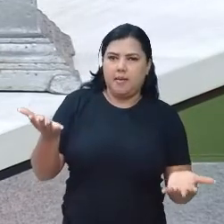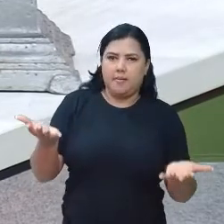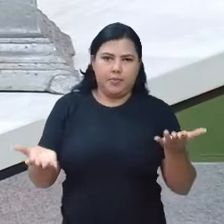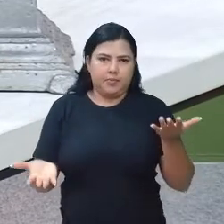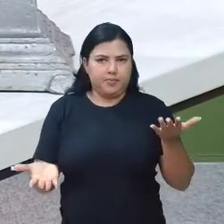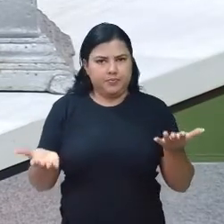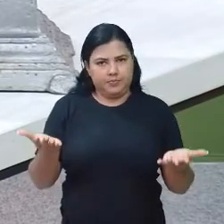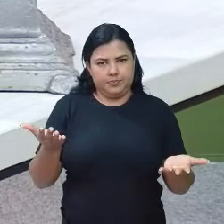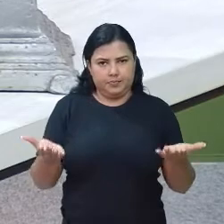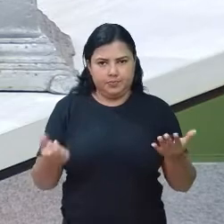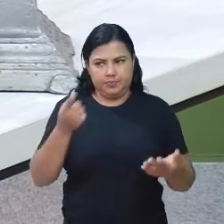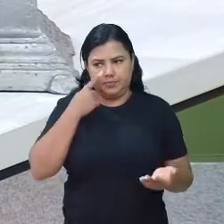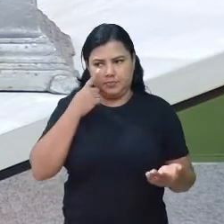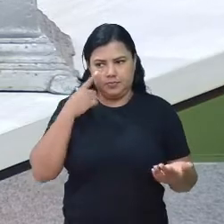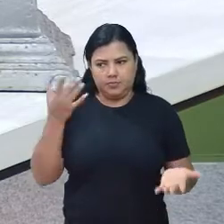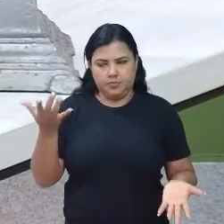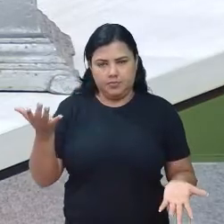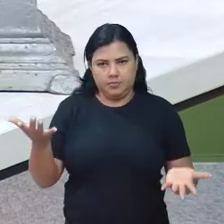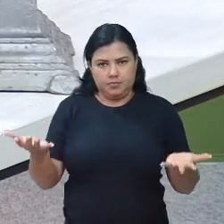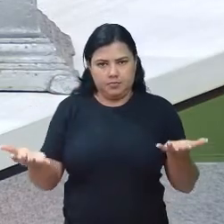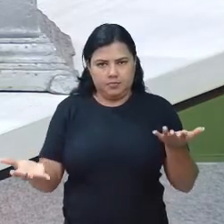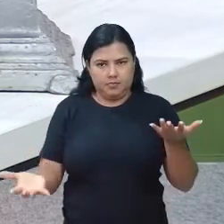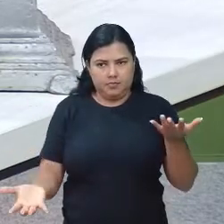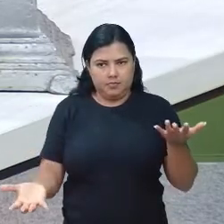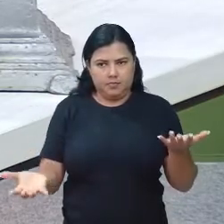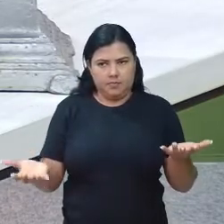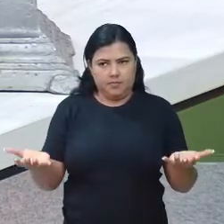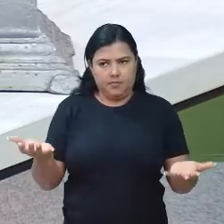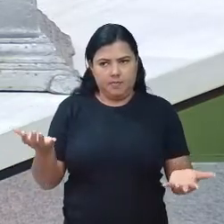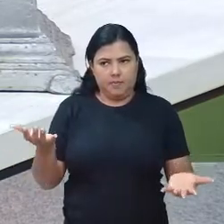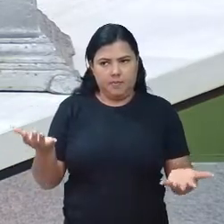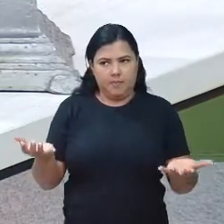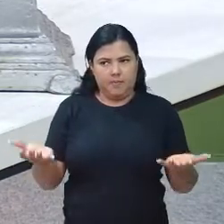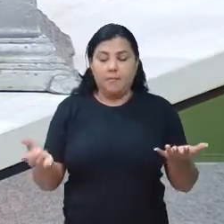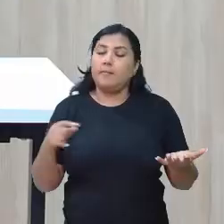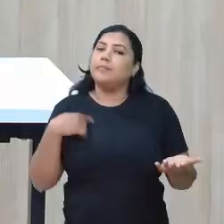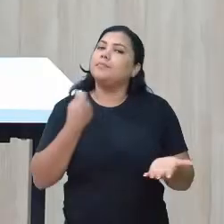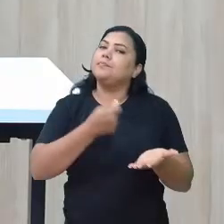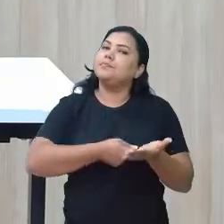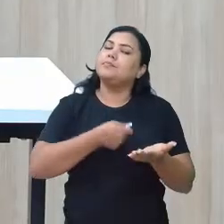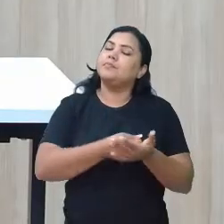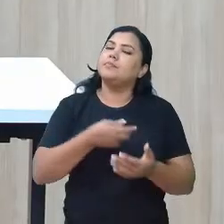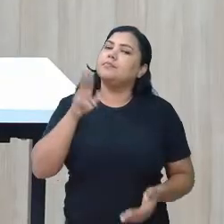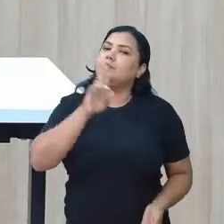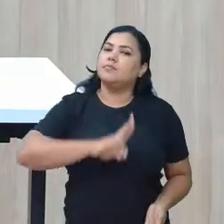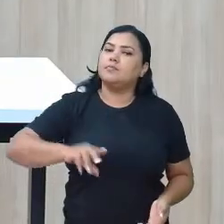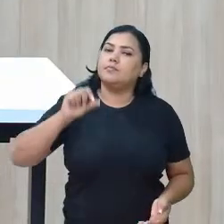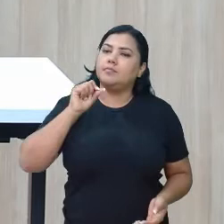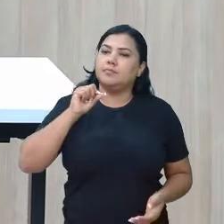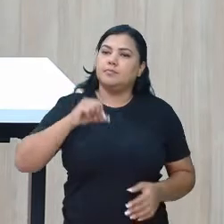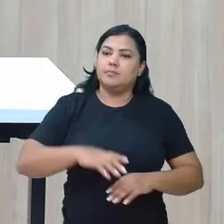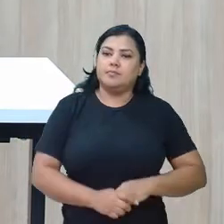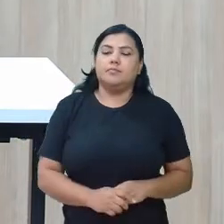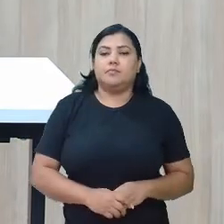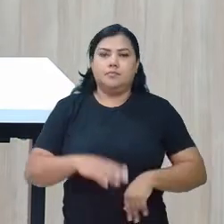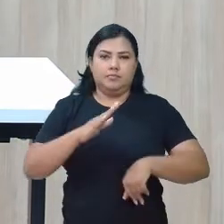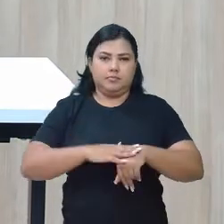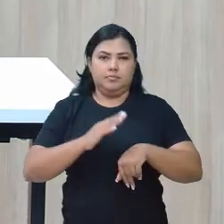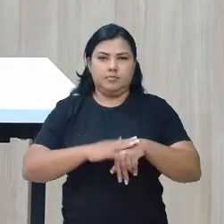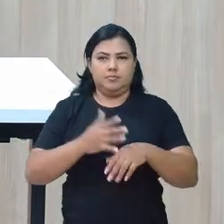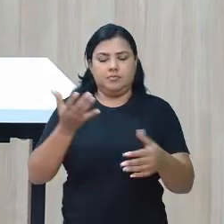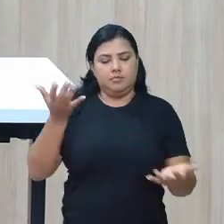certo? Então essa balança ela fica equilibrada e a gente vai tentar utilizar o seguinte, quando uma balança está